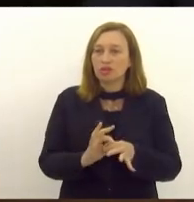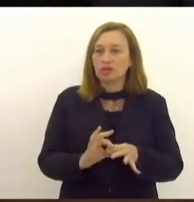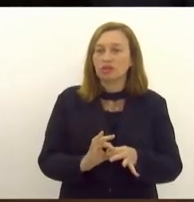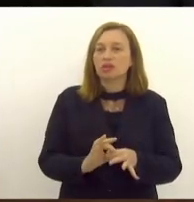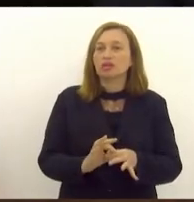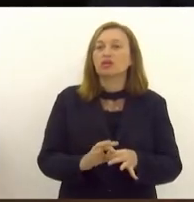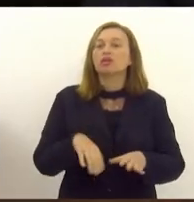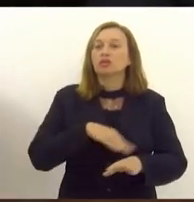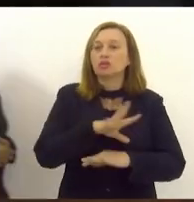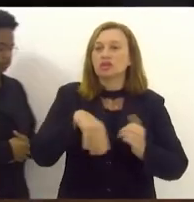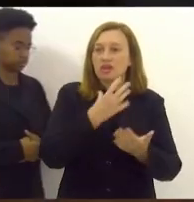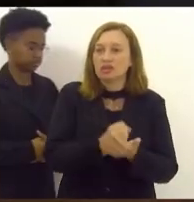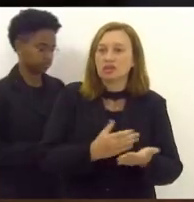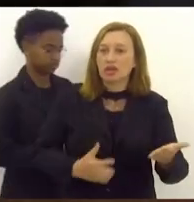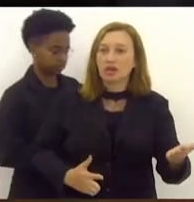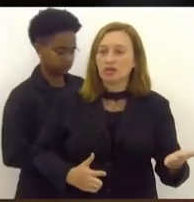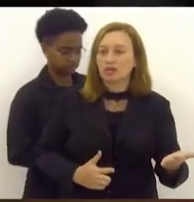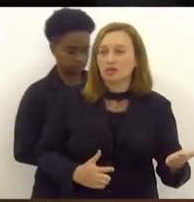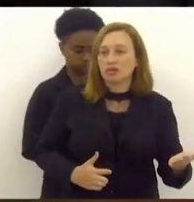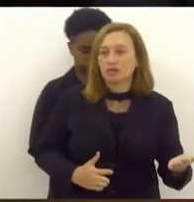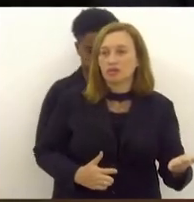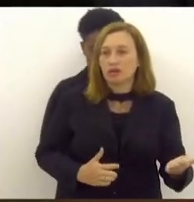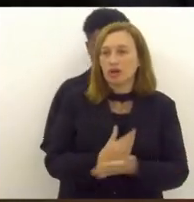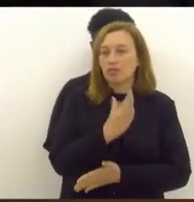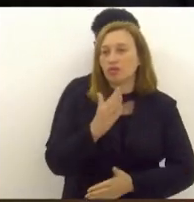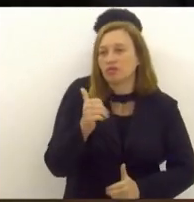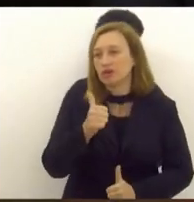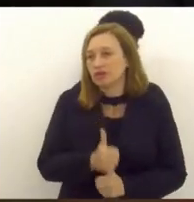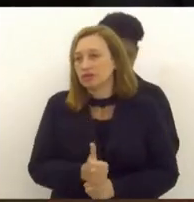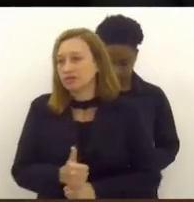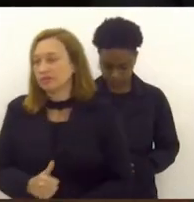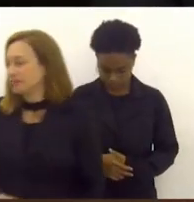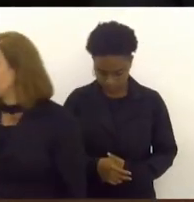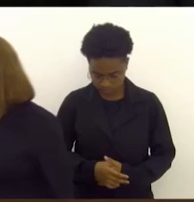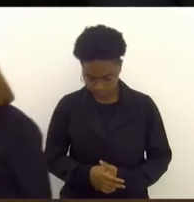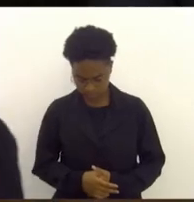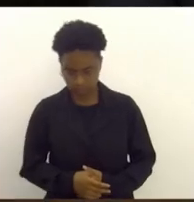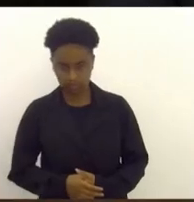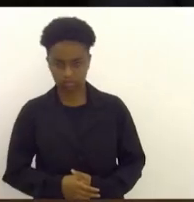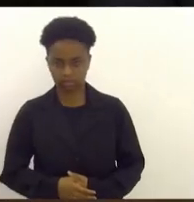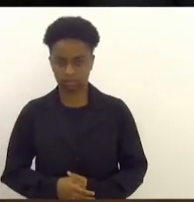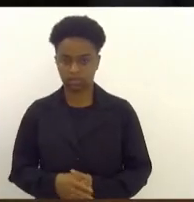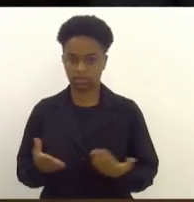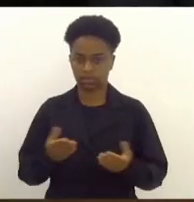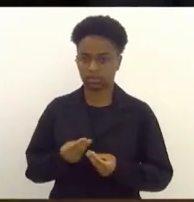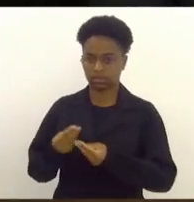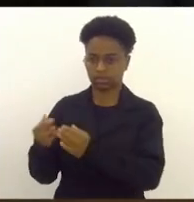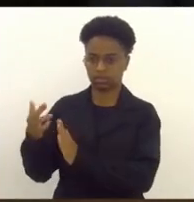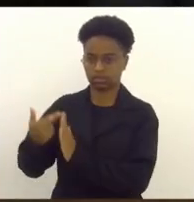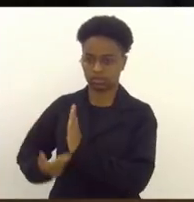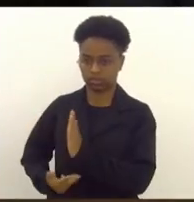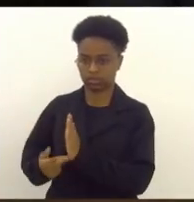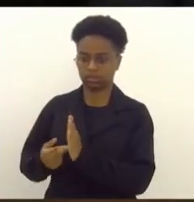todos que aprovam permaneças Como estão aprovado vai arredação do vencido para a segunda